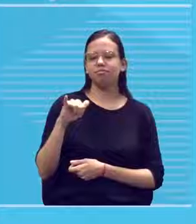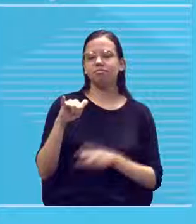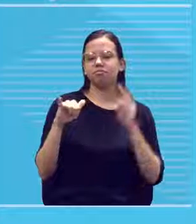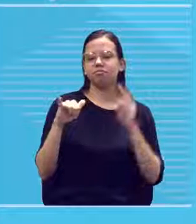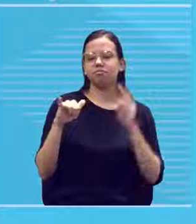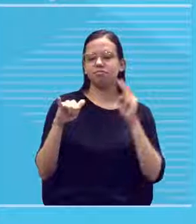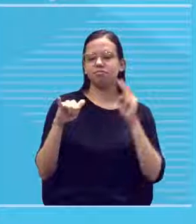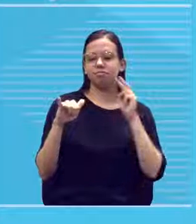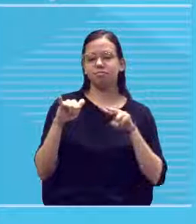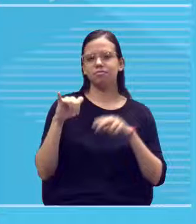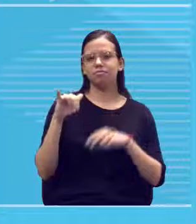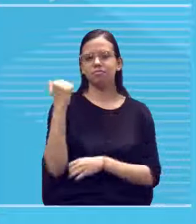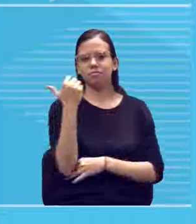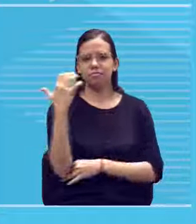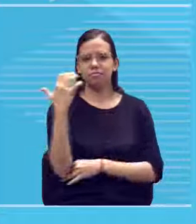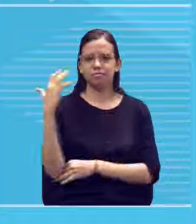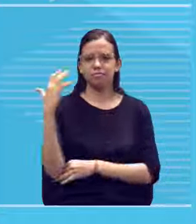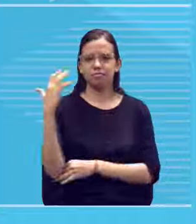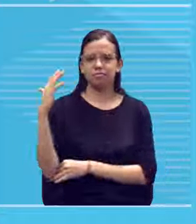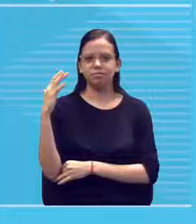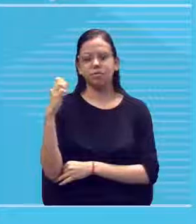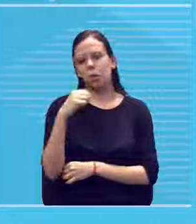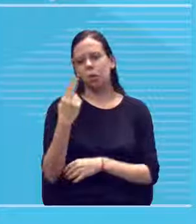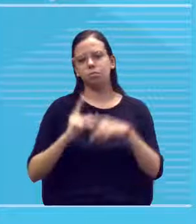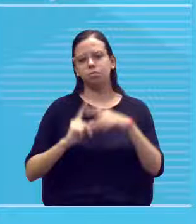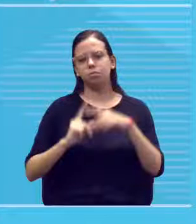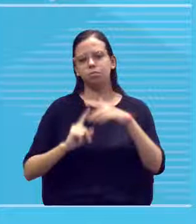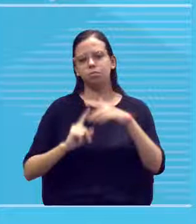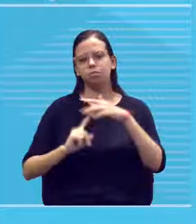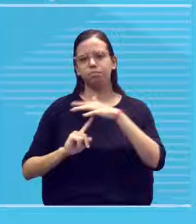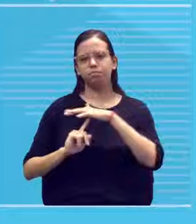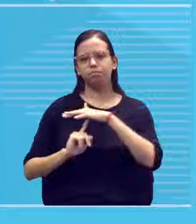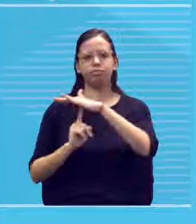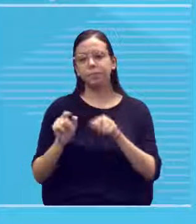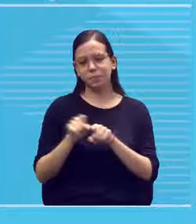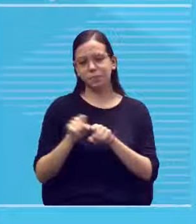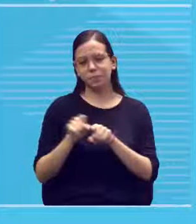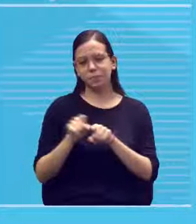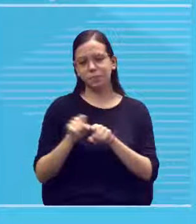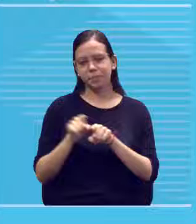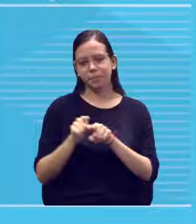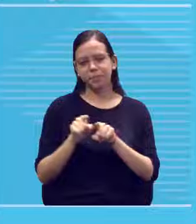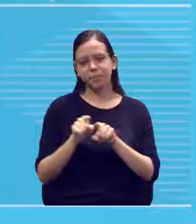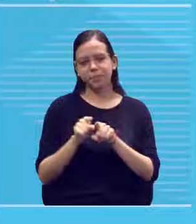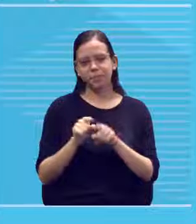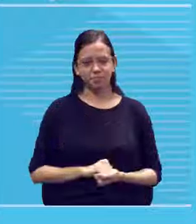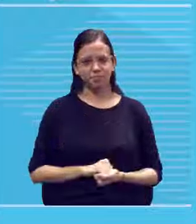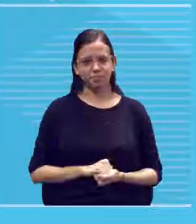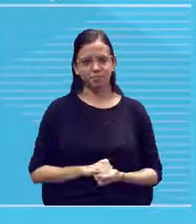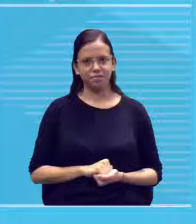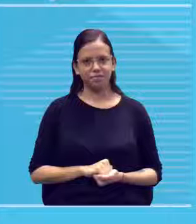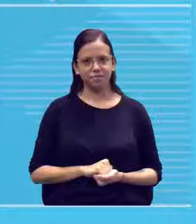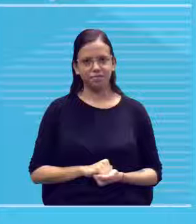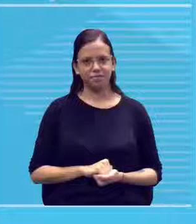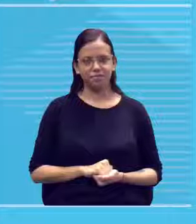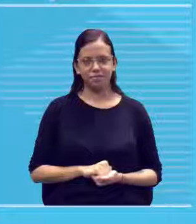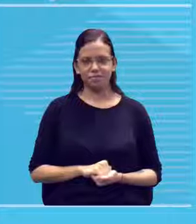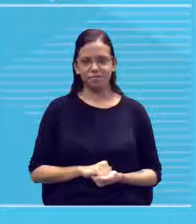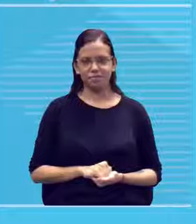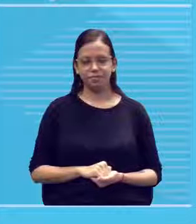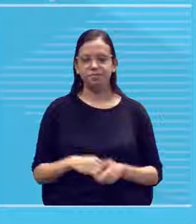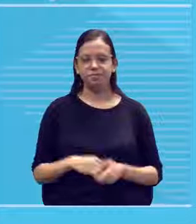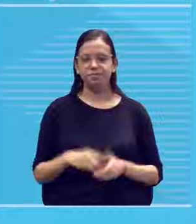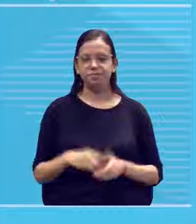assim tente latente bem não é helicóptero é mas por dentro é diferente